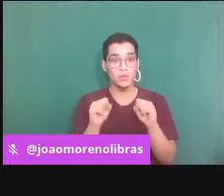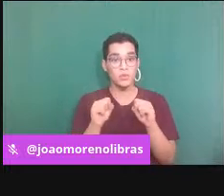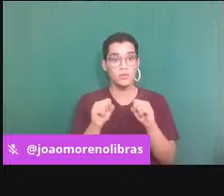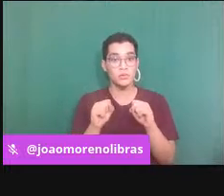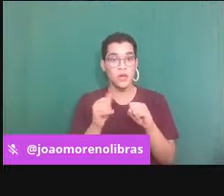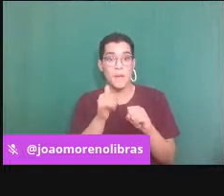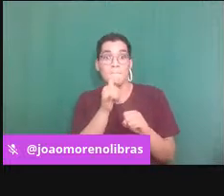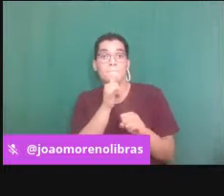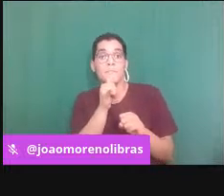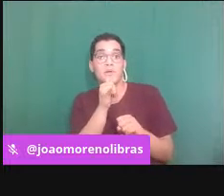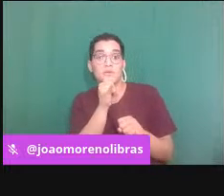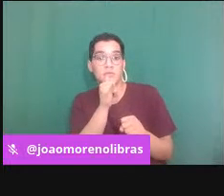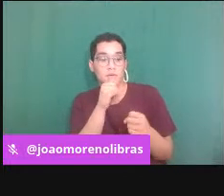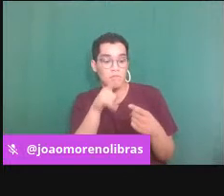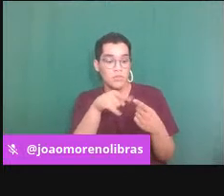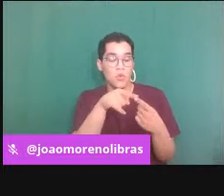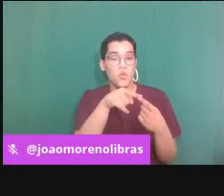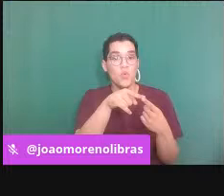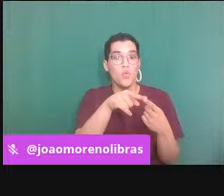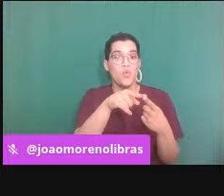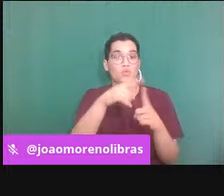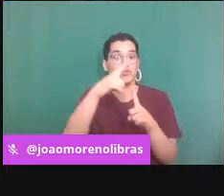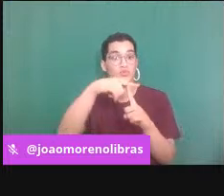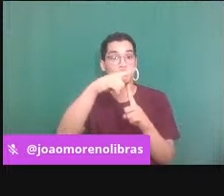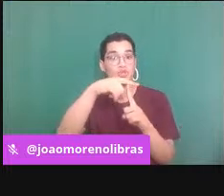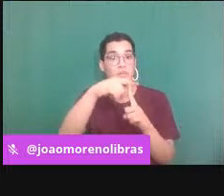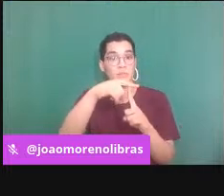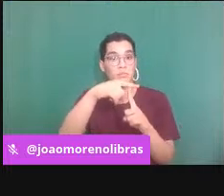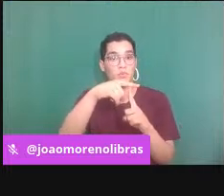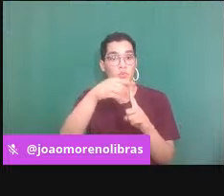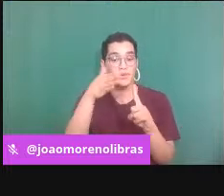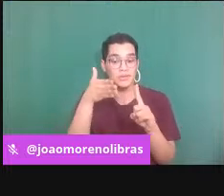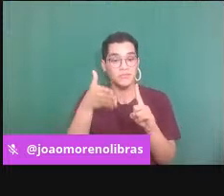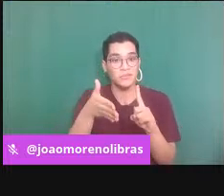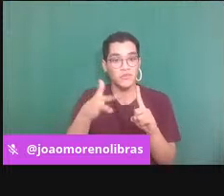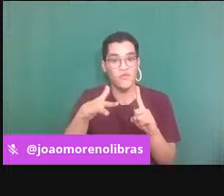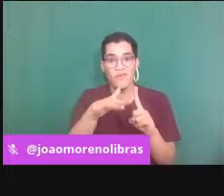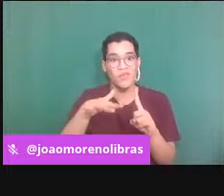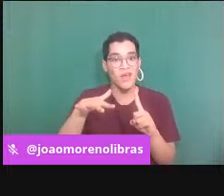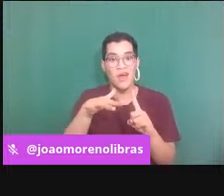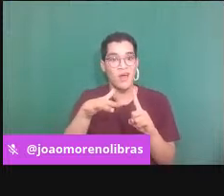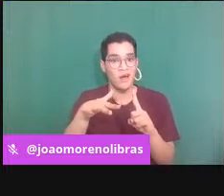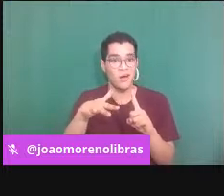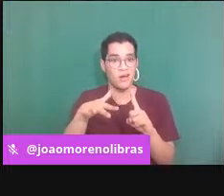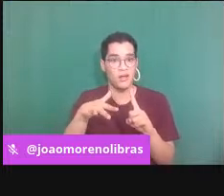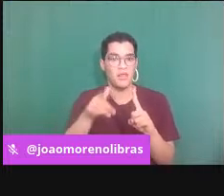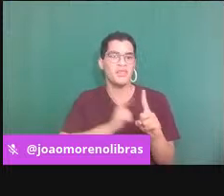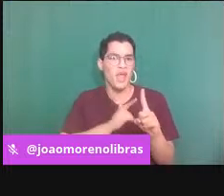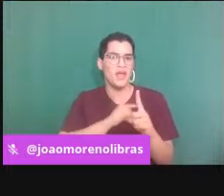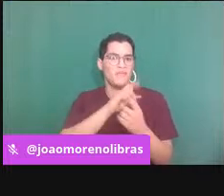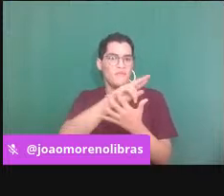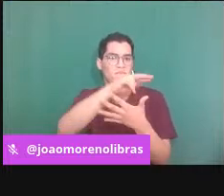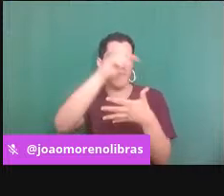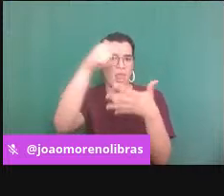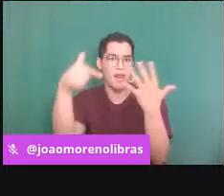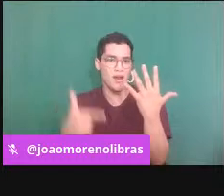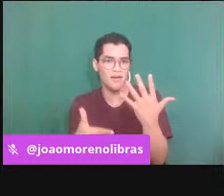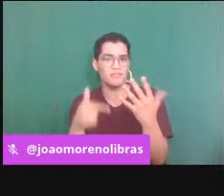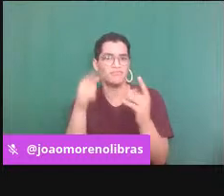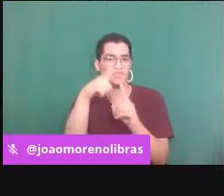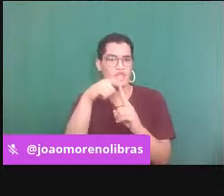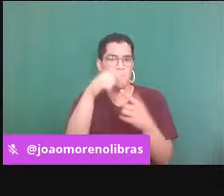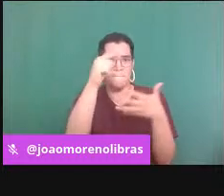dos planos e sequências textuais. E, por meio dessa questão, eu vou, então, discutir os